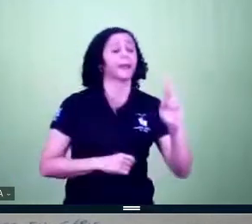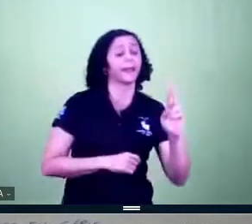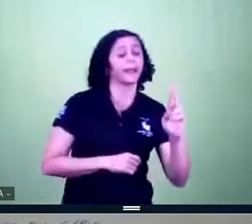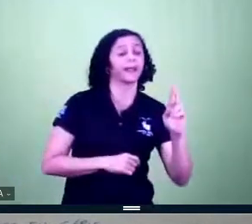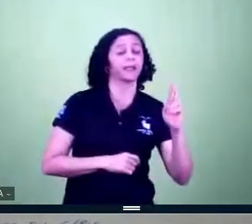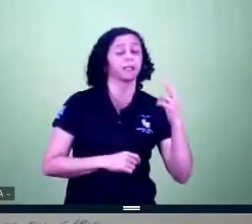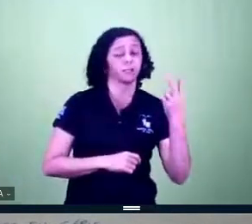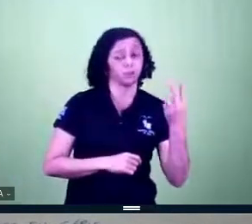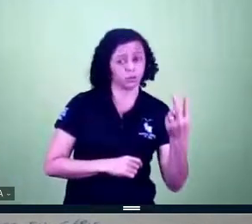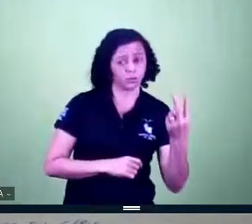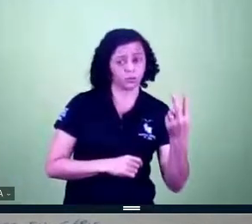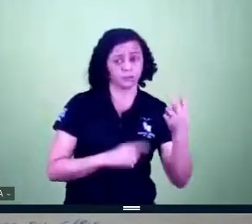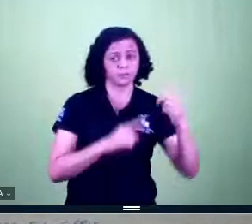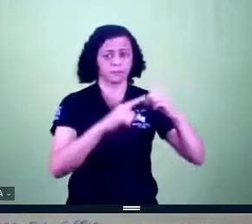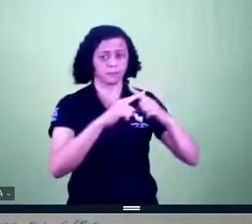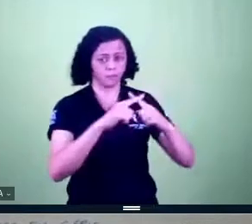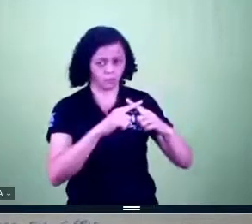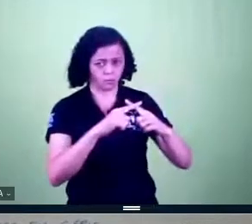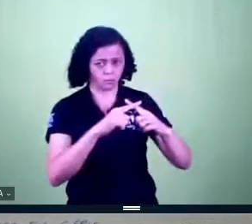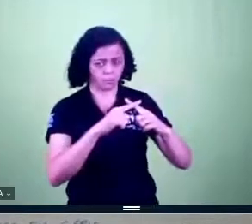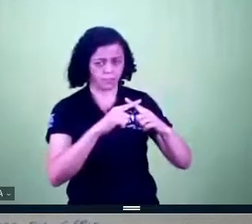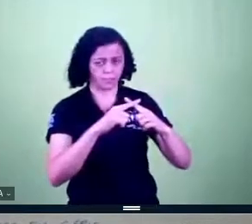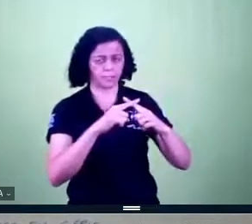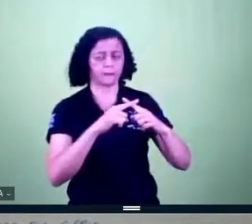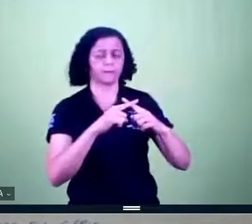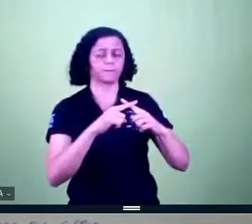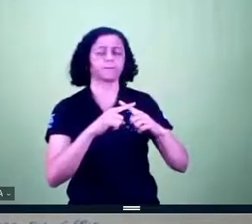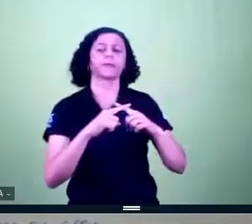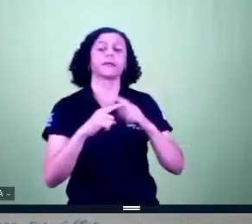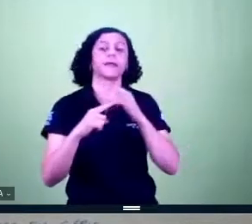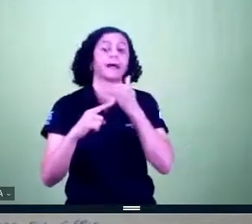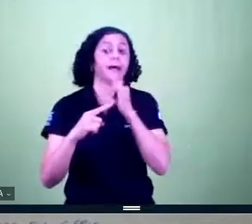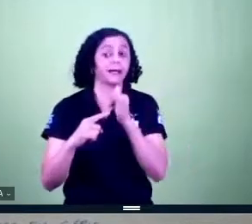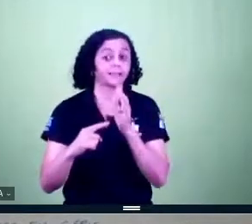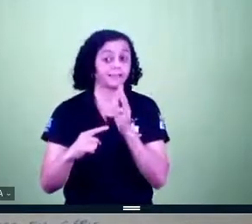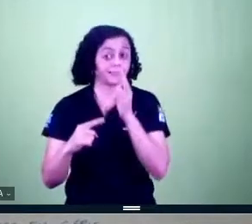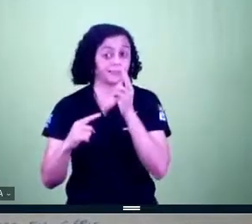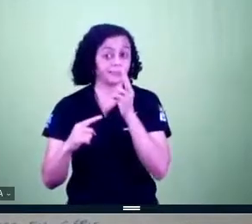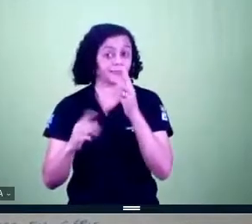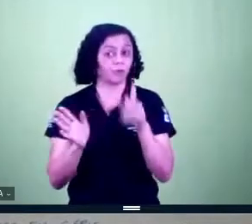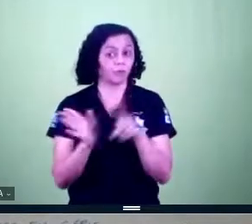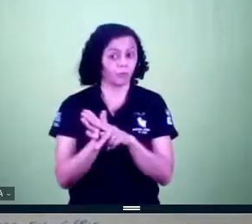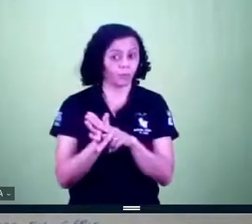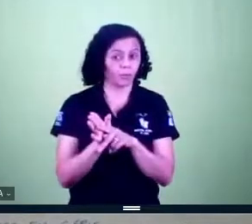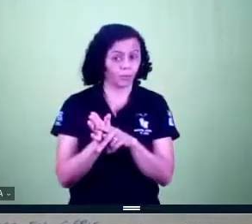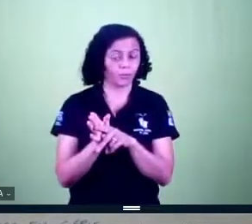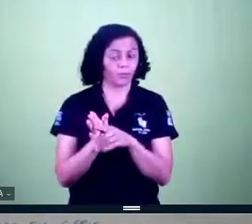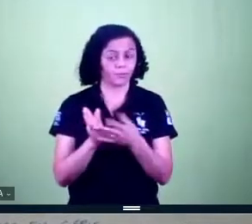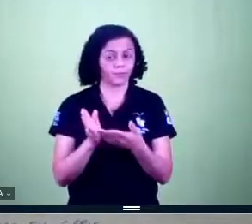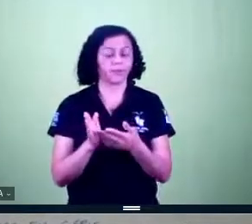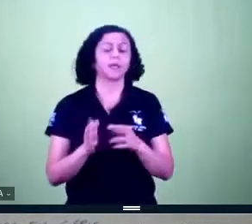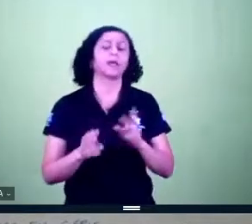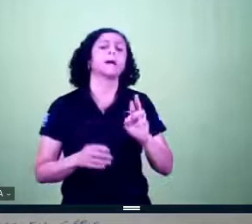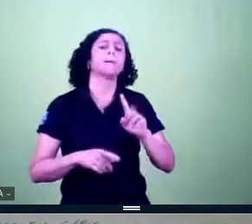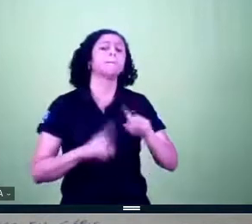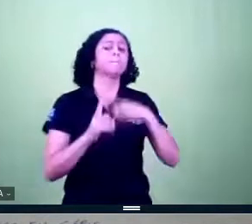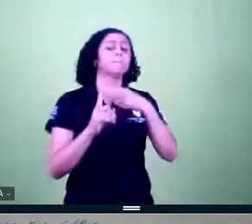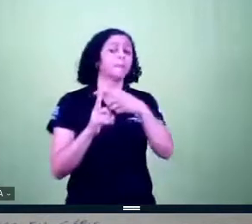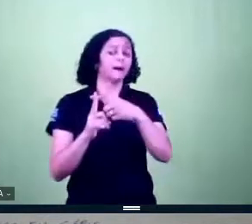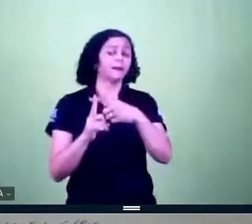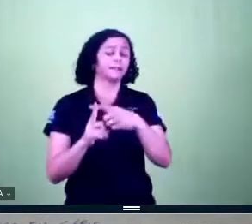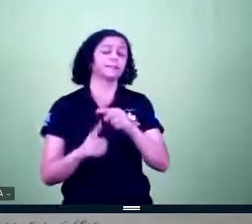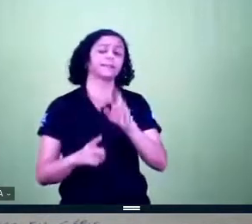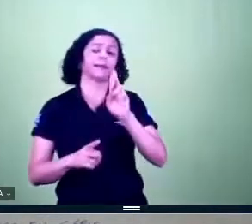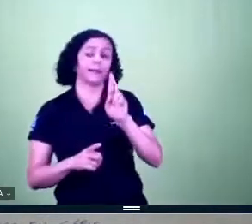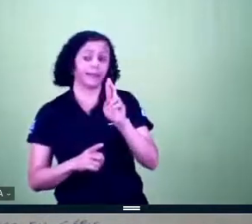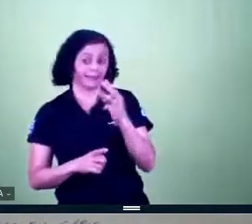que multiplica a tensão da fonte. Mais o R3 que multiplica a